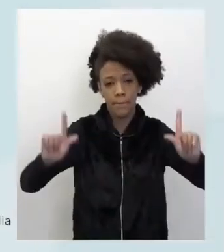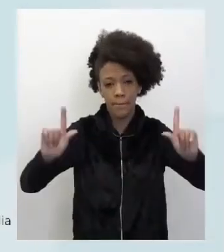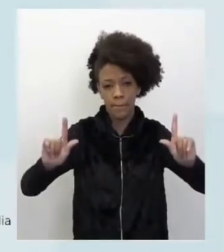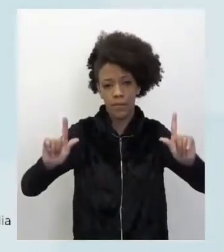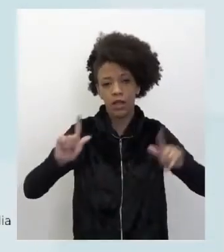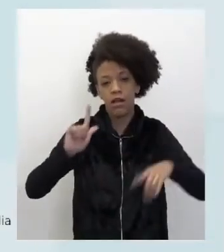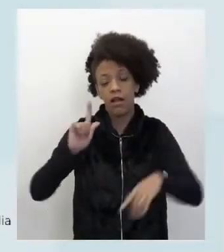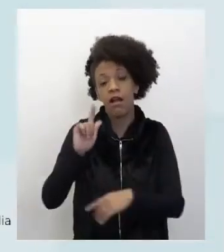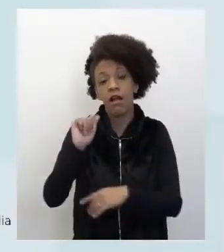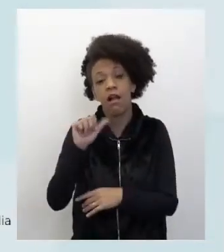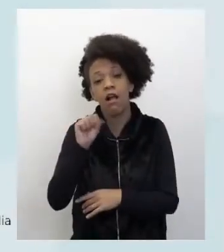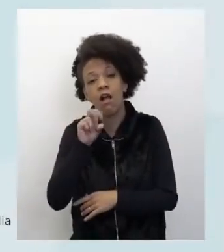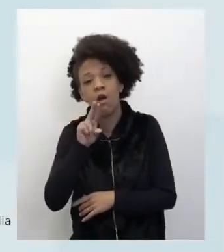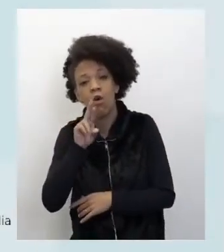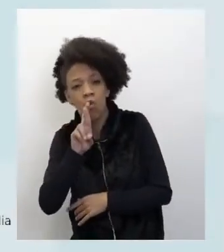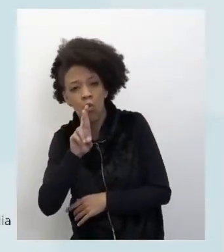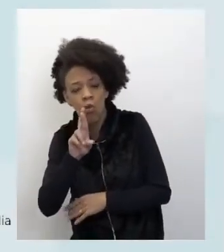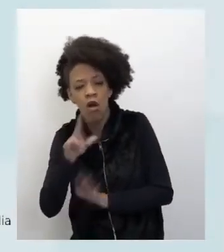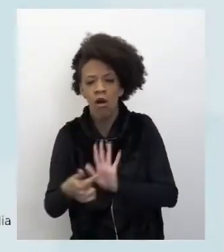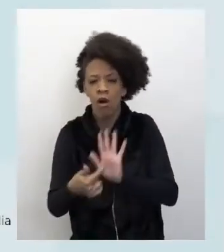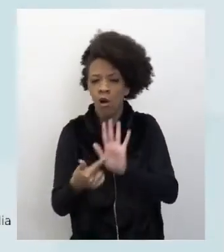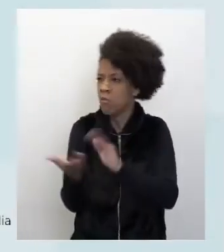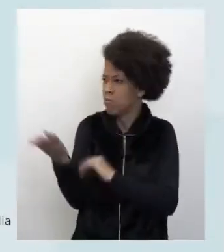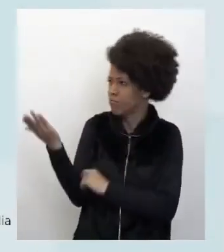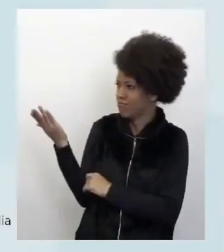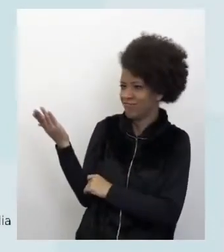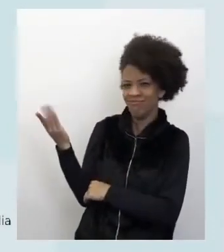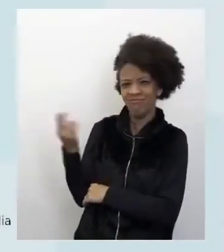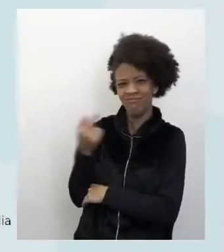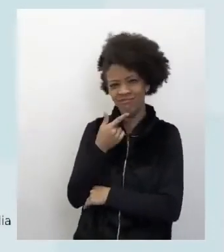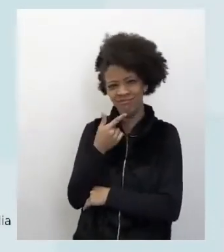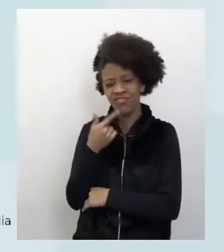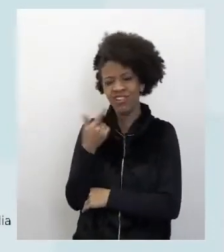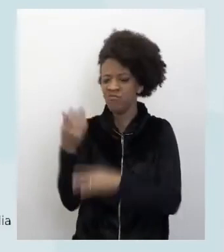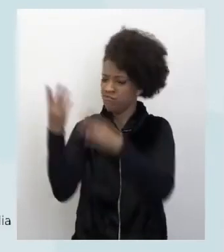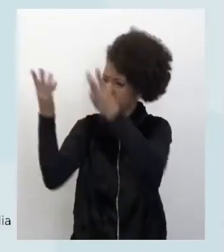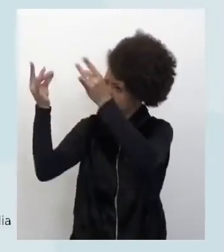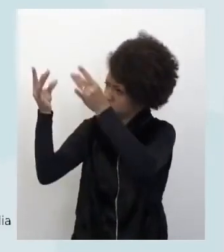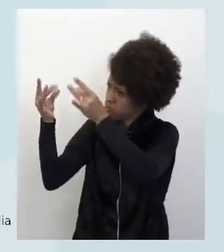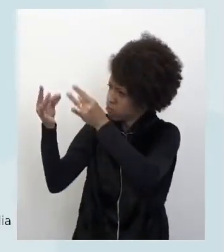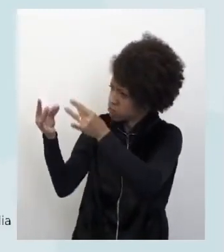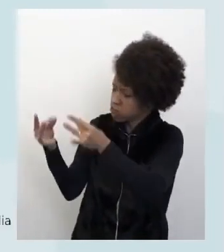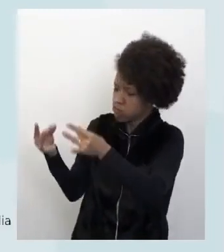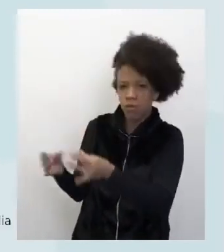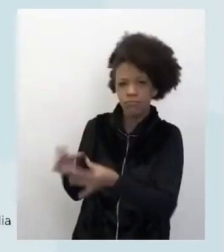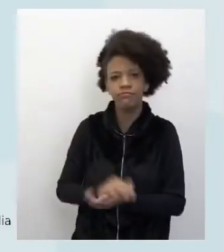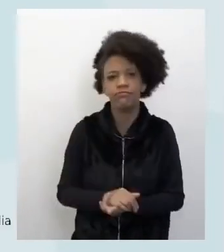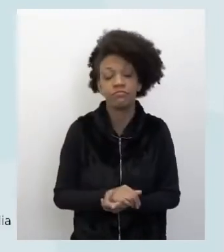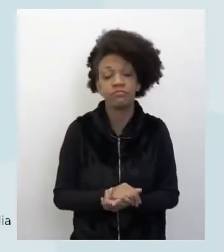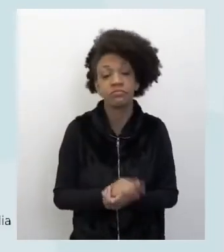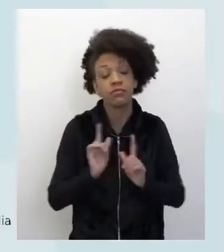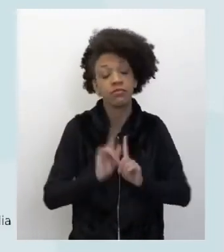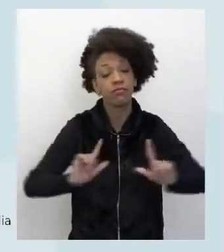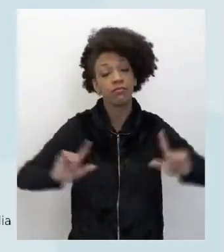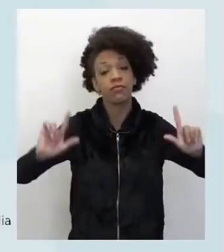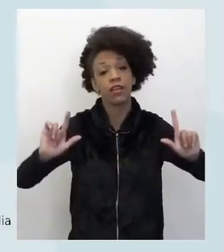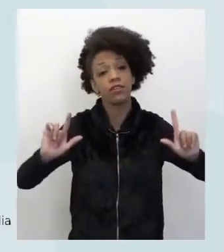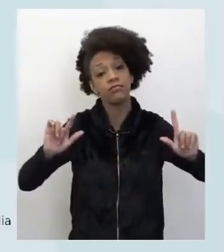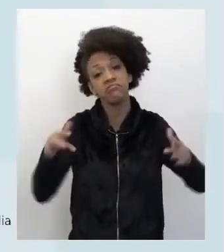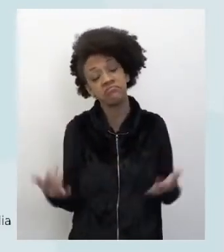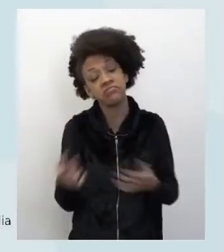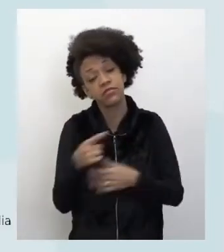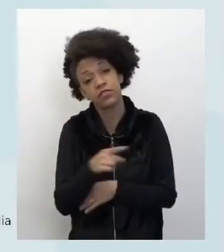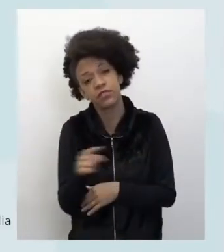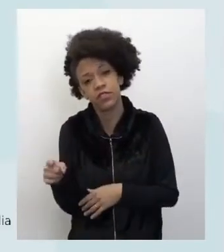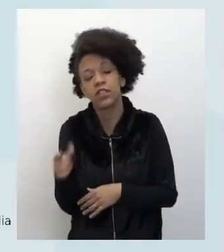vai aparecer aí, Olha que bacana, vamos observar os detalhes desse mapa. Ele é um mapa que provavelmente vocês